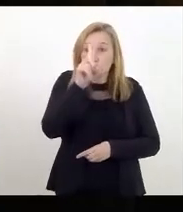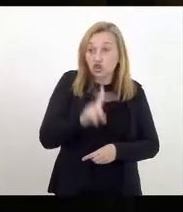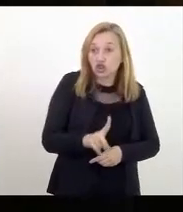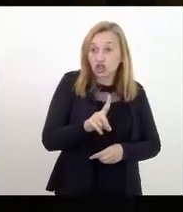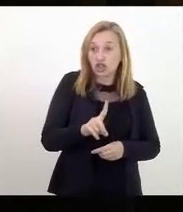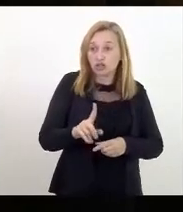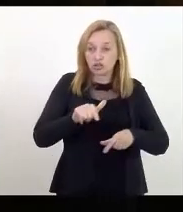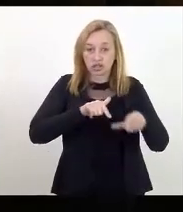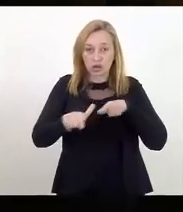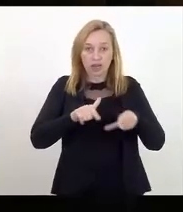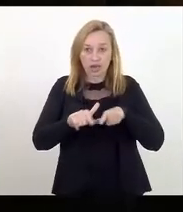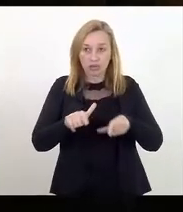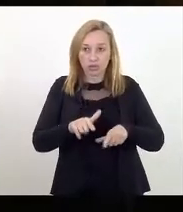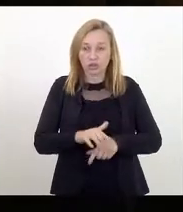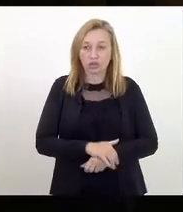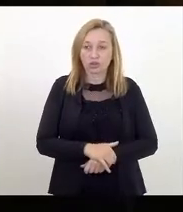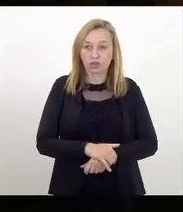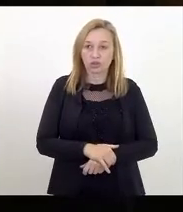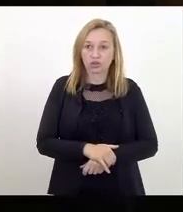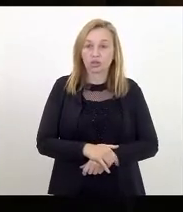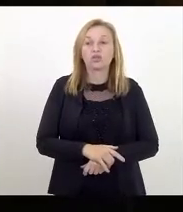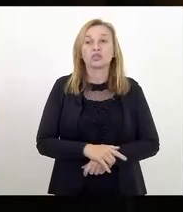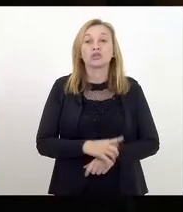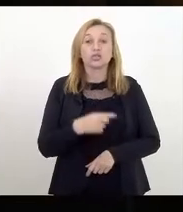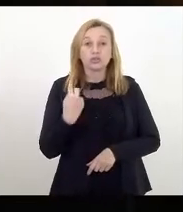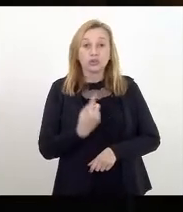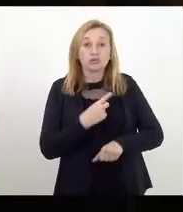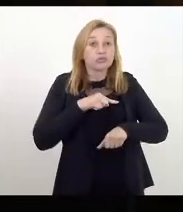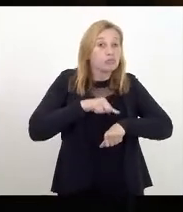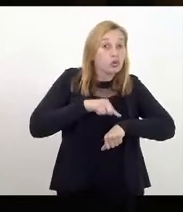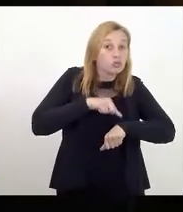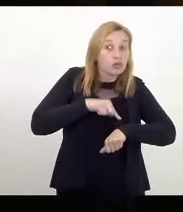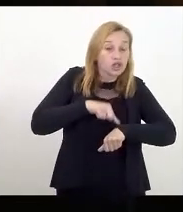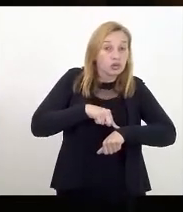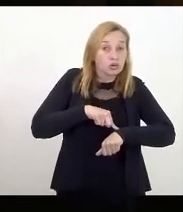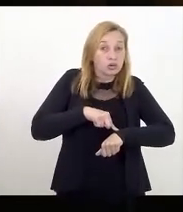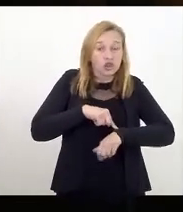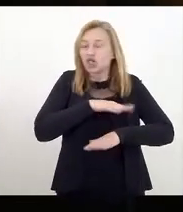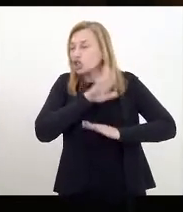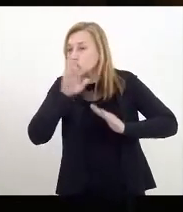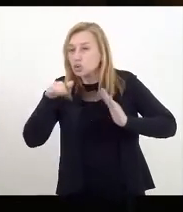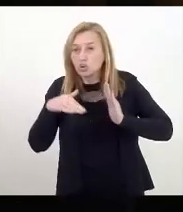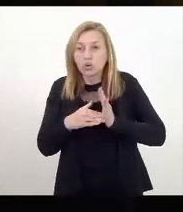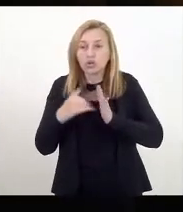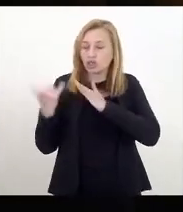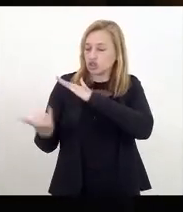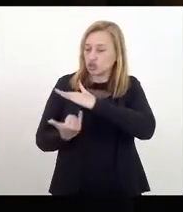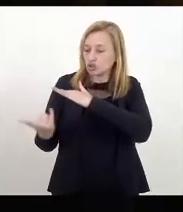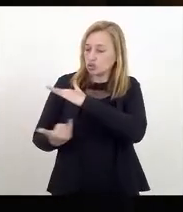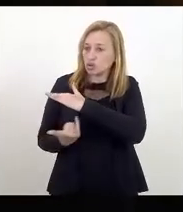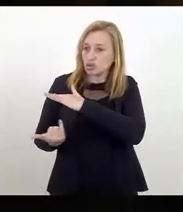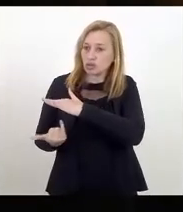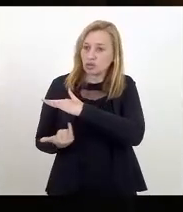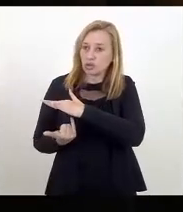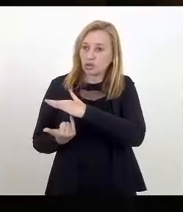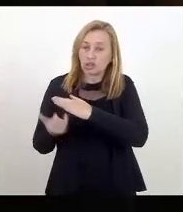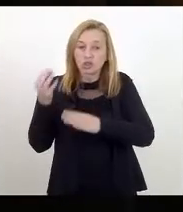de trabalhadores e trabalhadoras. Estamos em momento em que todas as instituições estão sendo